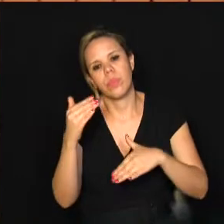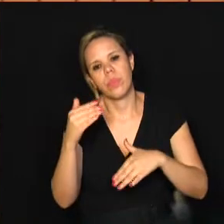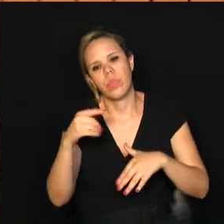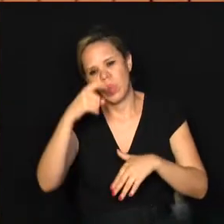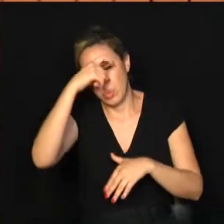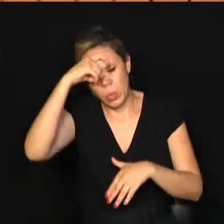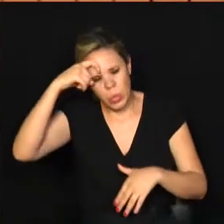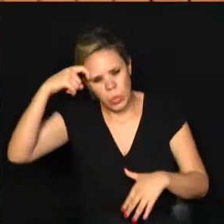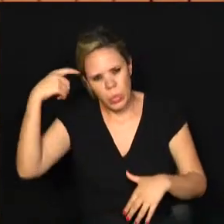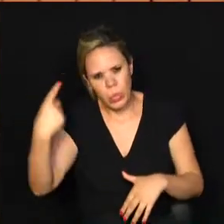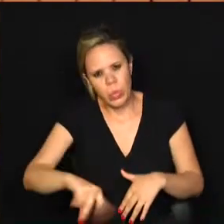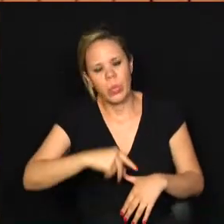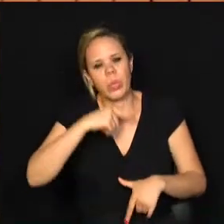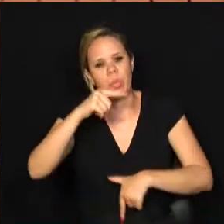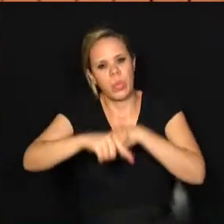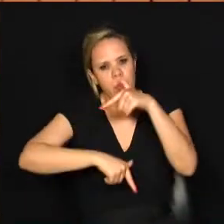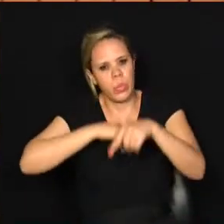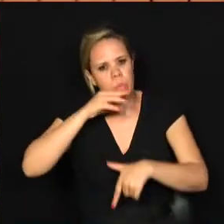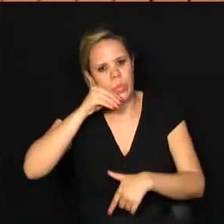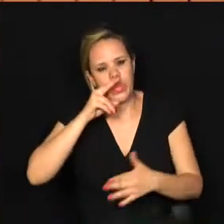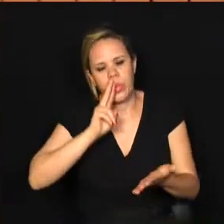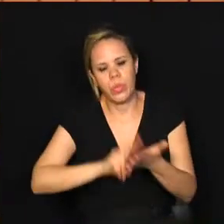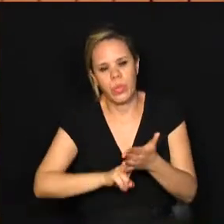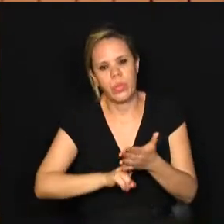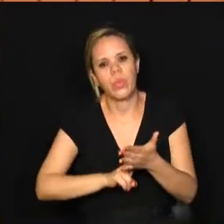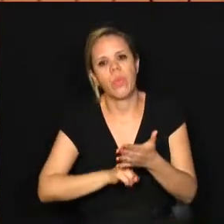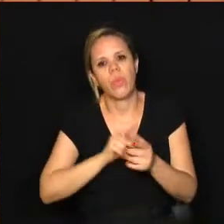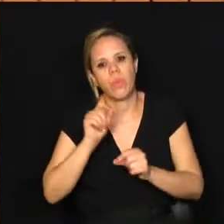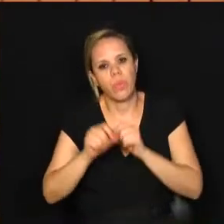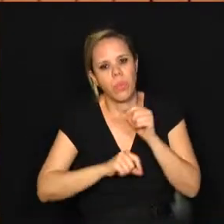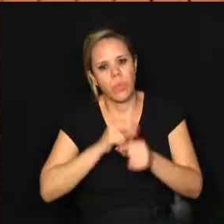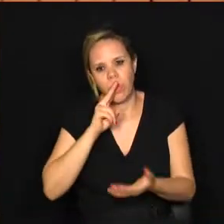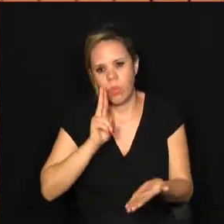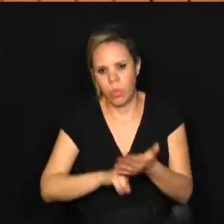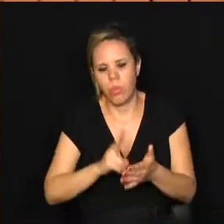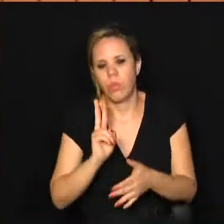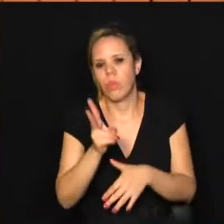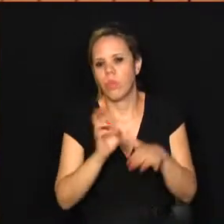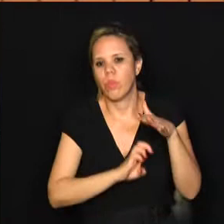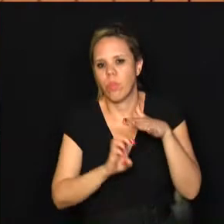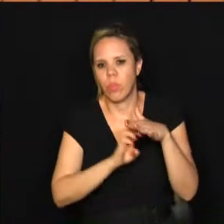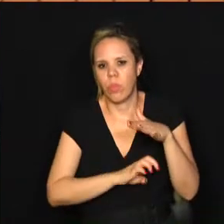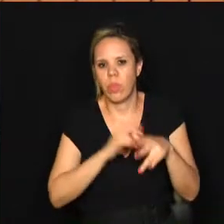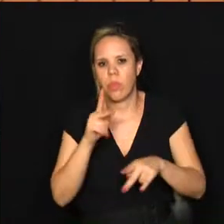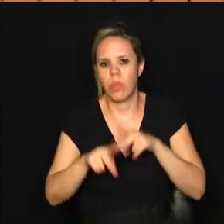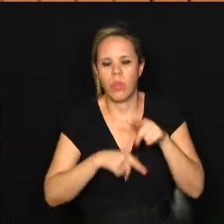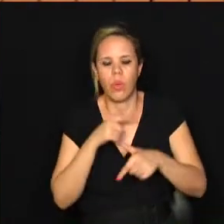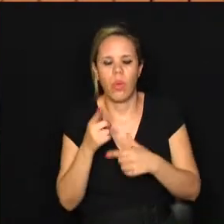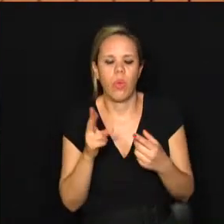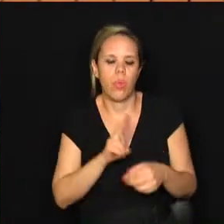muitos trabalhadores e trabalhadoras para que o Correio permaneça na mão do povo.